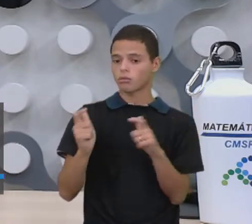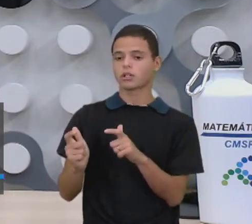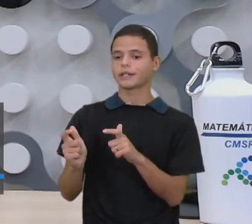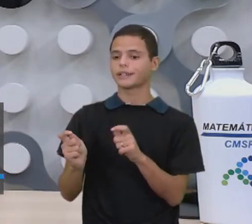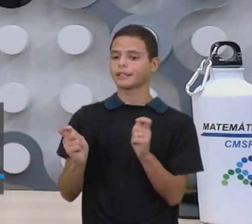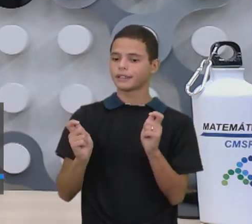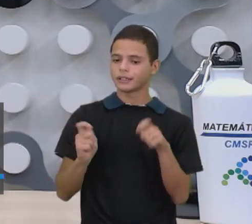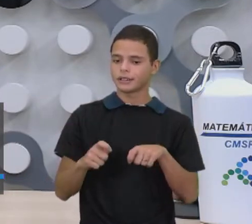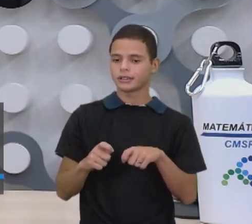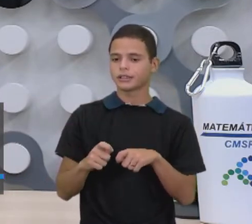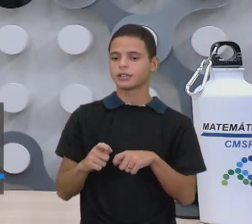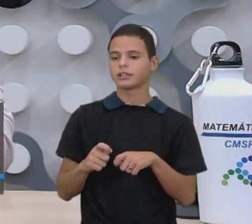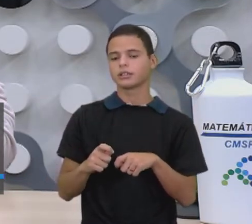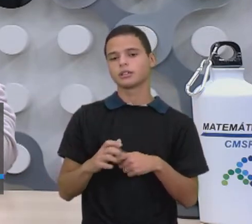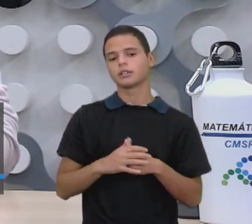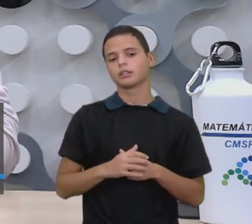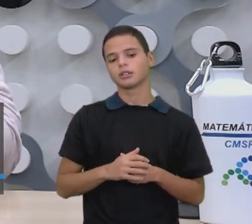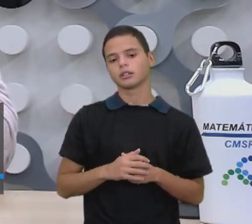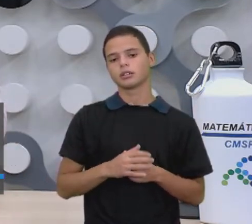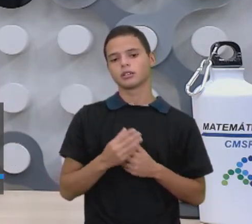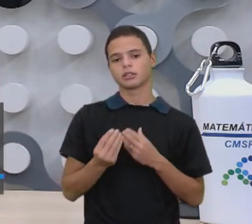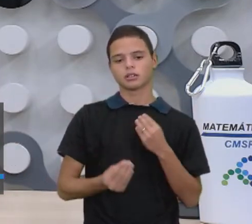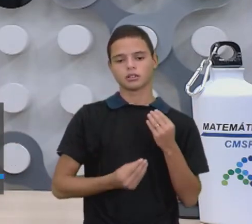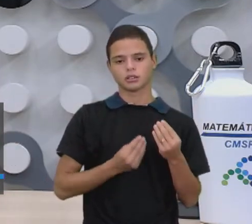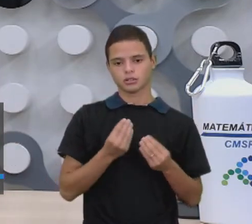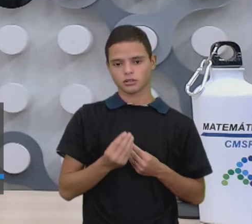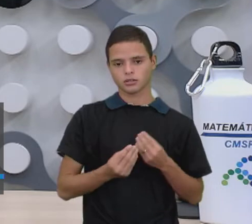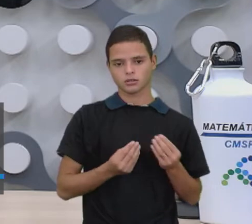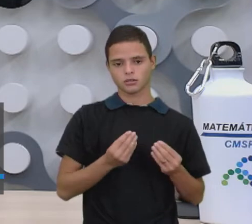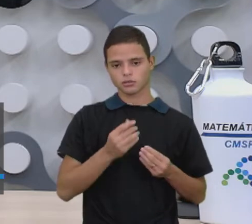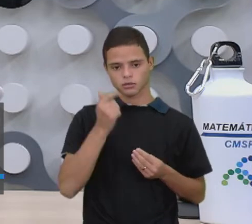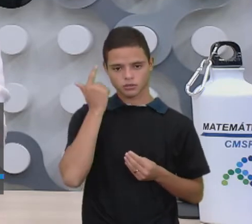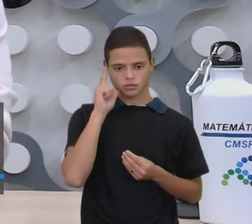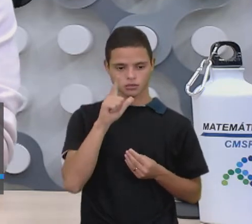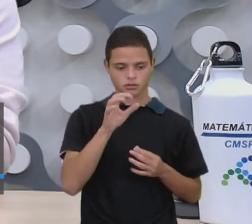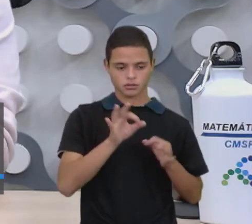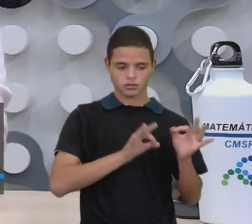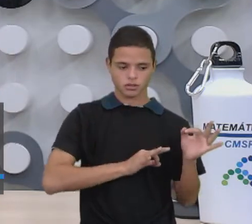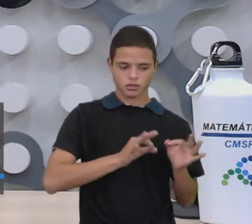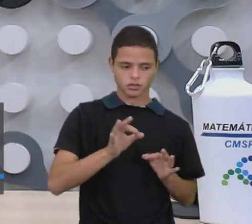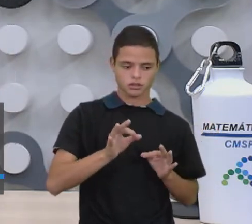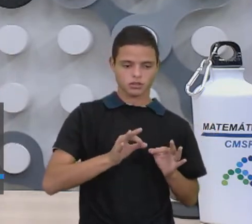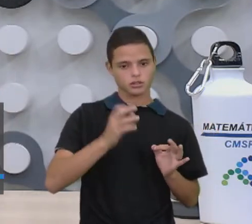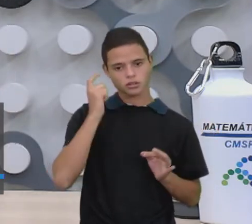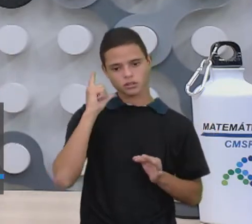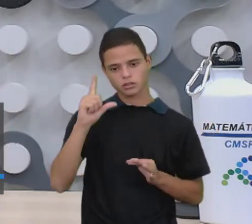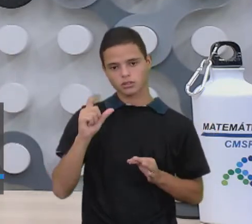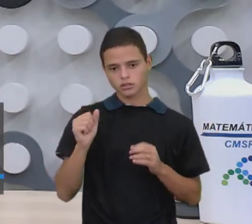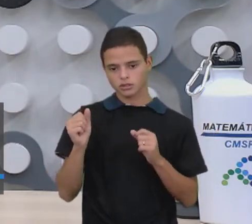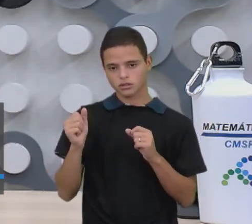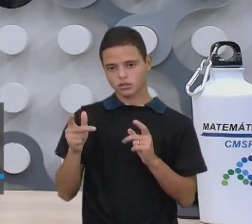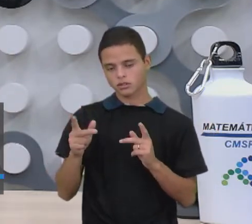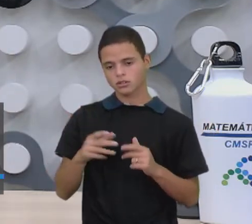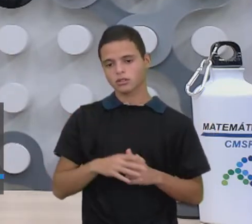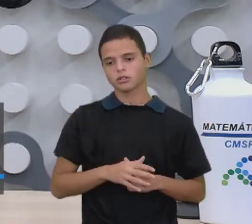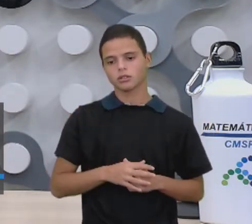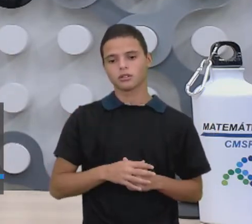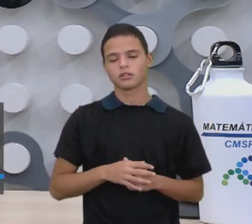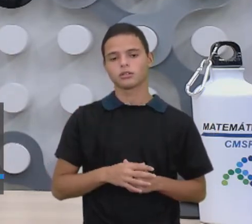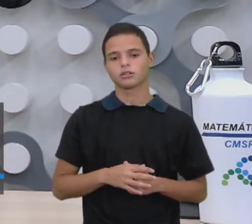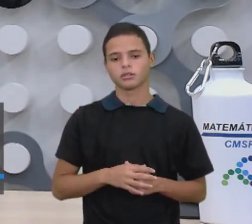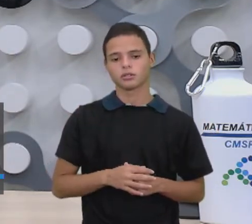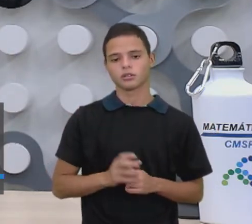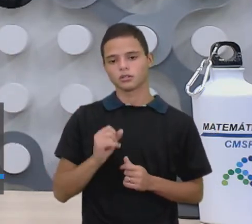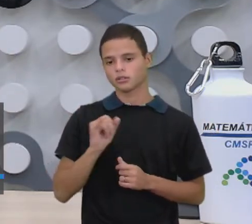projeto, se permitido, né? E como eu devo realizar esse projeto. Tudo bem? Então, se você está pensando